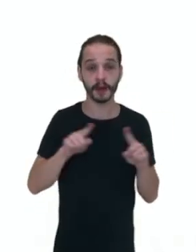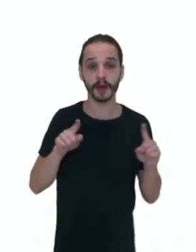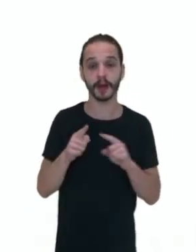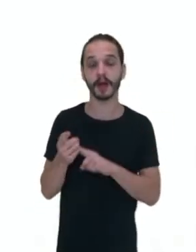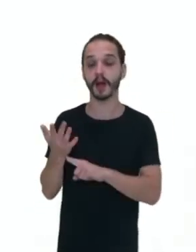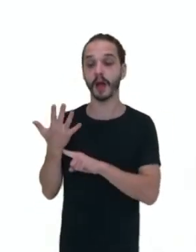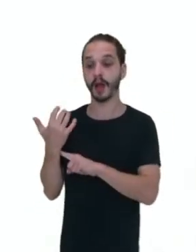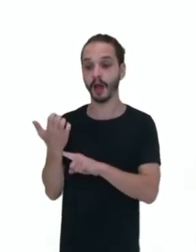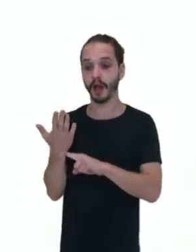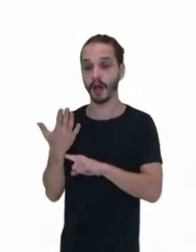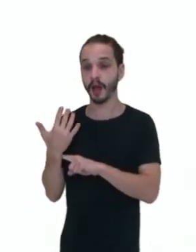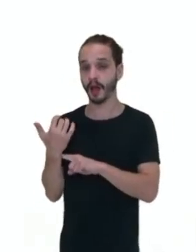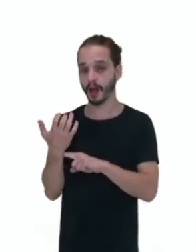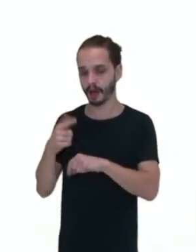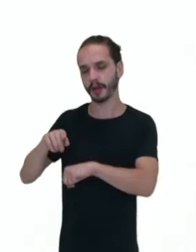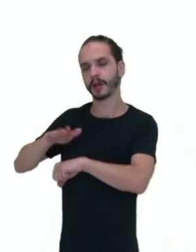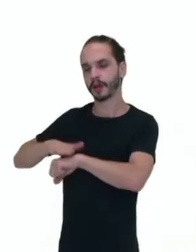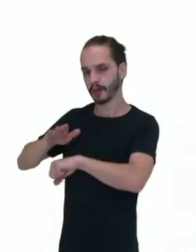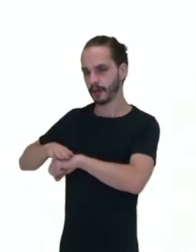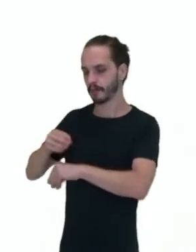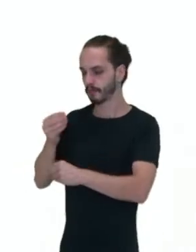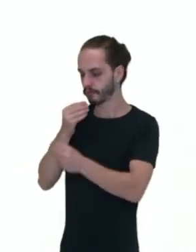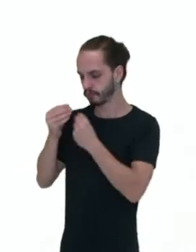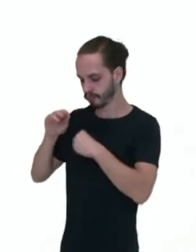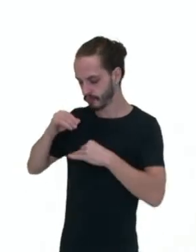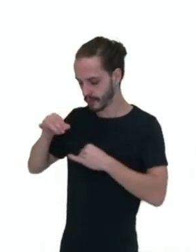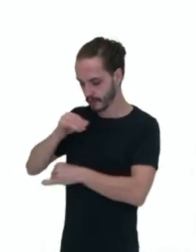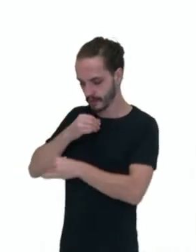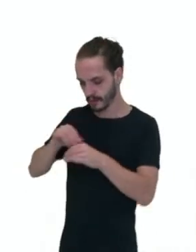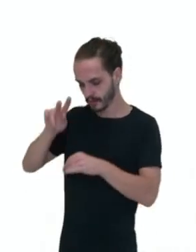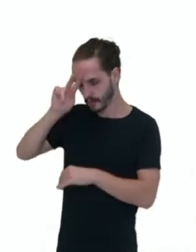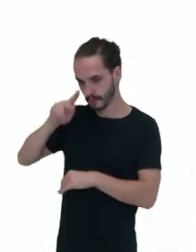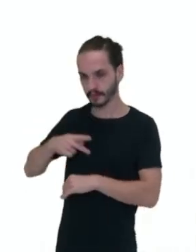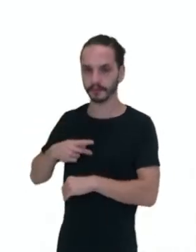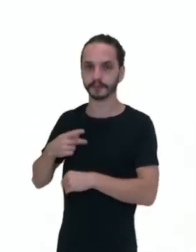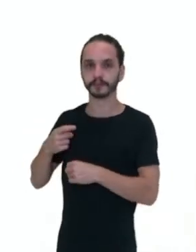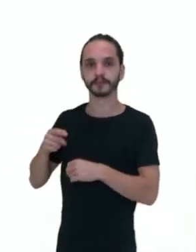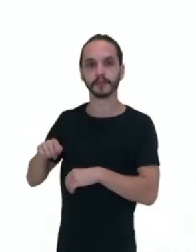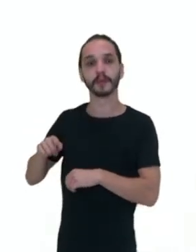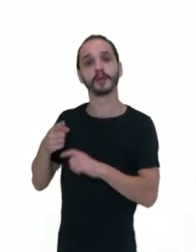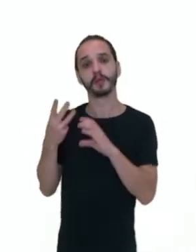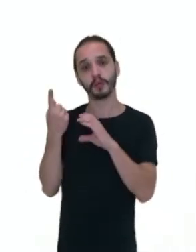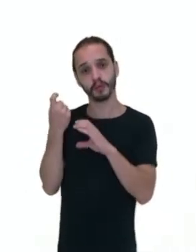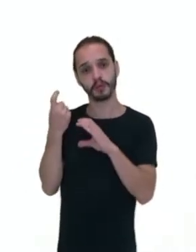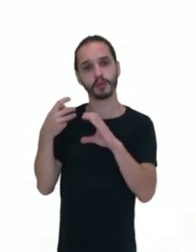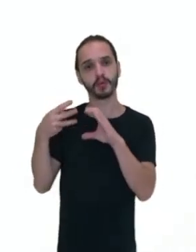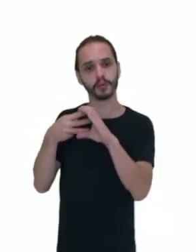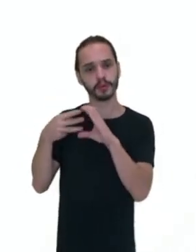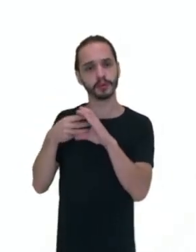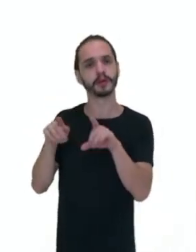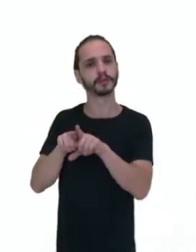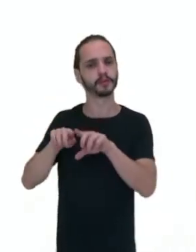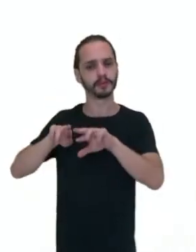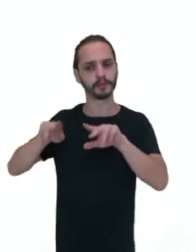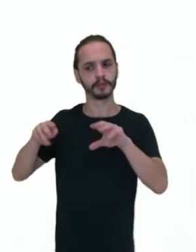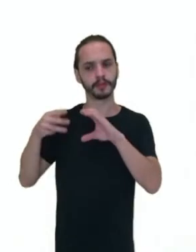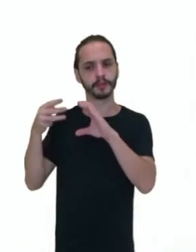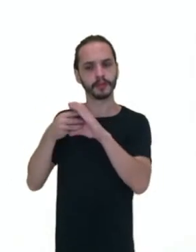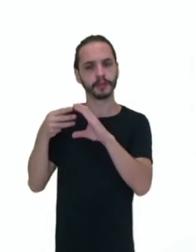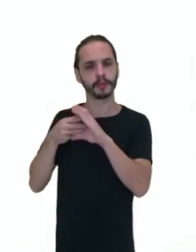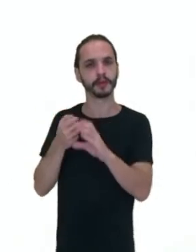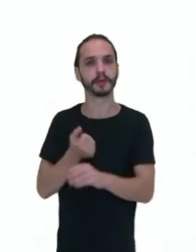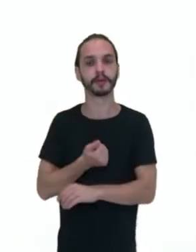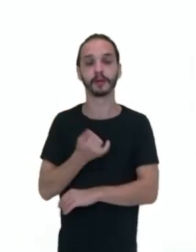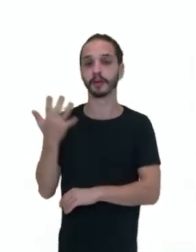algas, elas produzem o seu próprio alimento, né, tanto as algas unicelulares como também as pluricelulares e alguns com